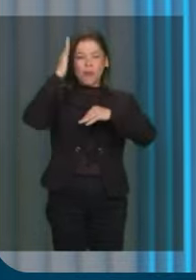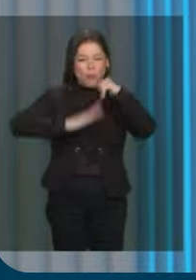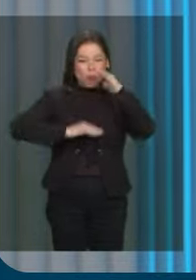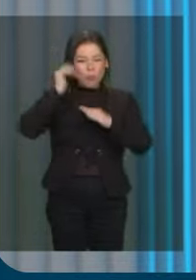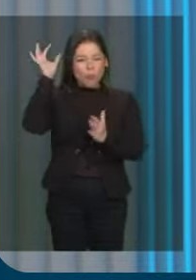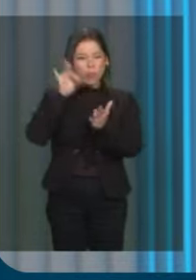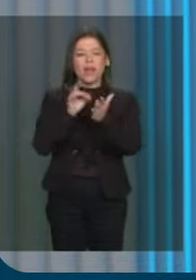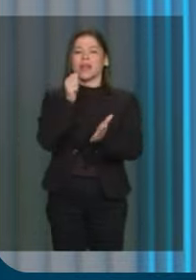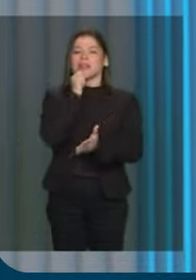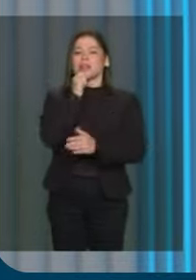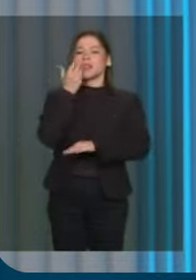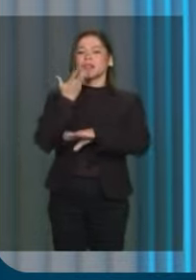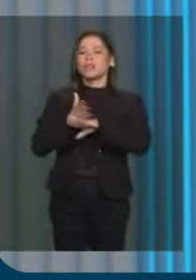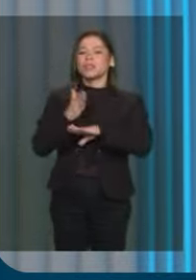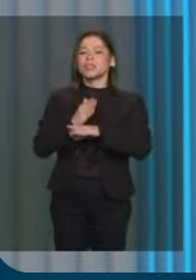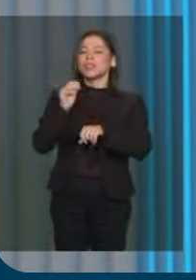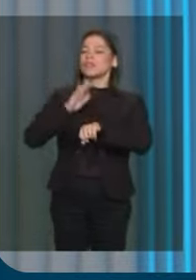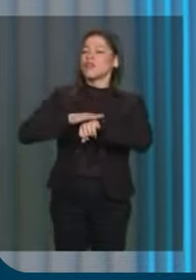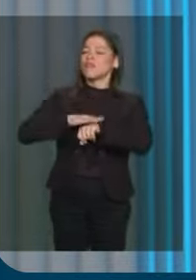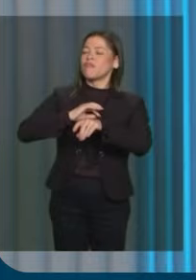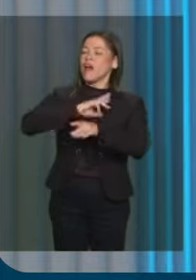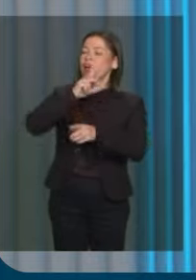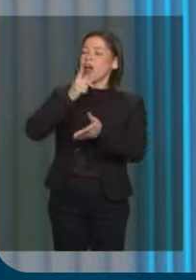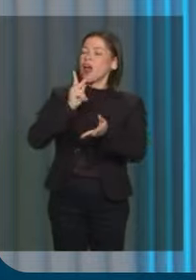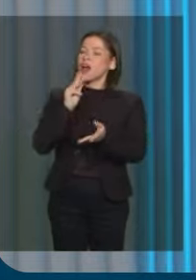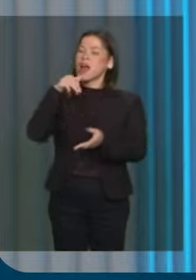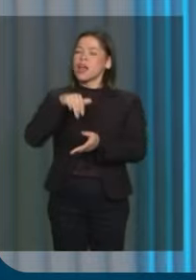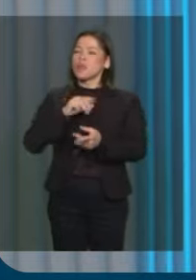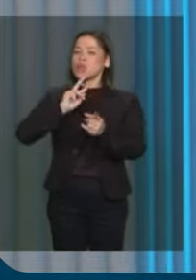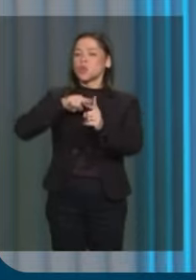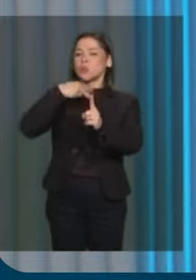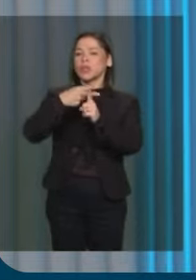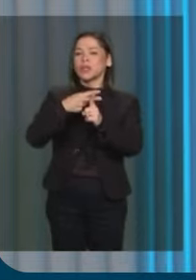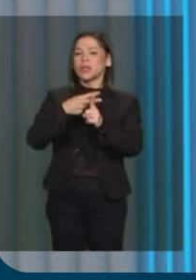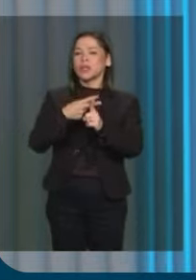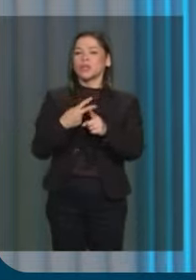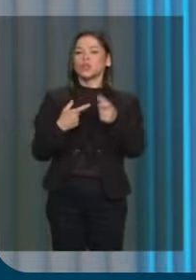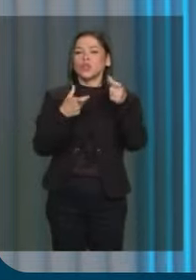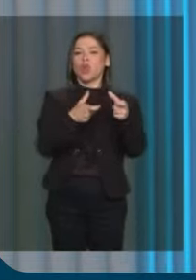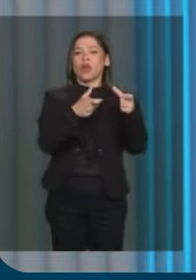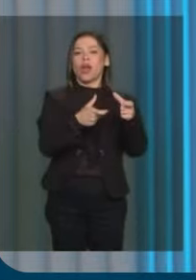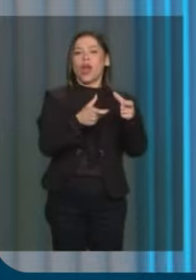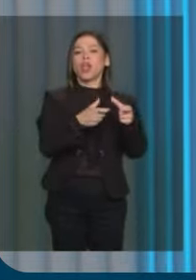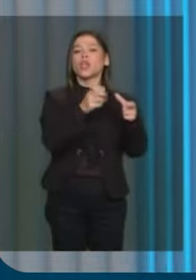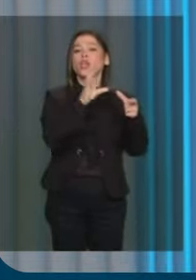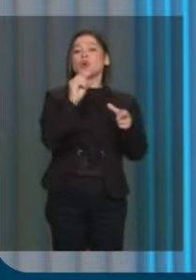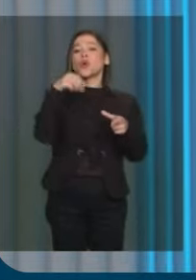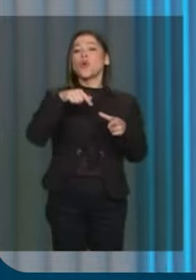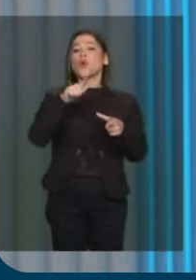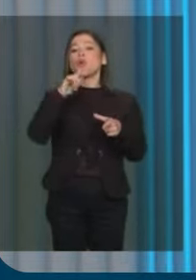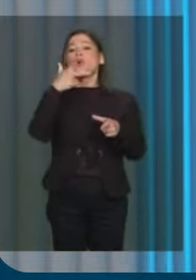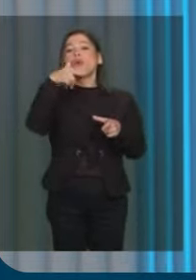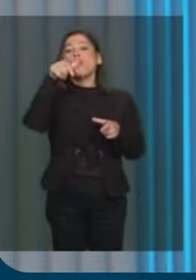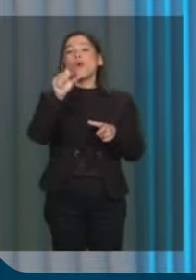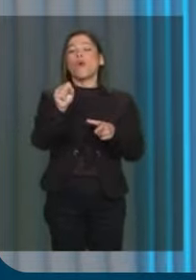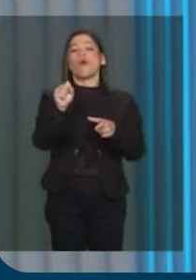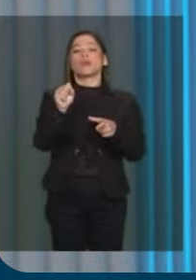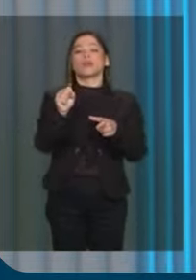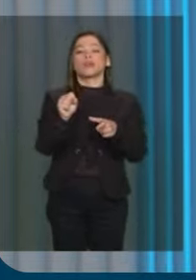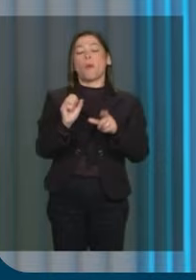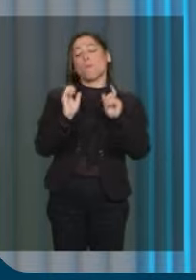e a gente inaugurou dezenas de quilômetros de duplicação duas cabeceirinhas ali no aeroporto de Congonhas que enfim